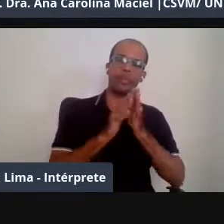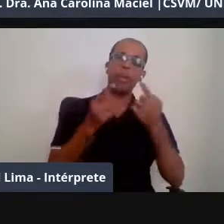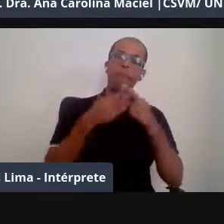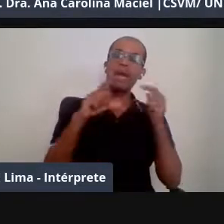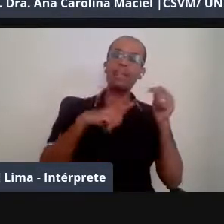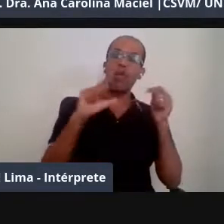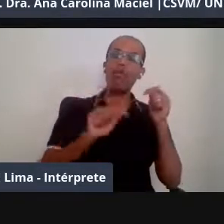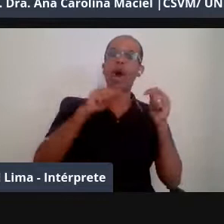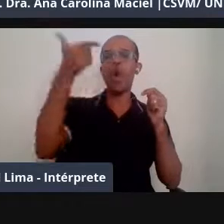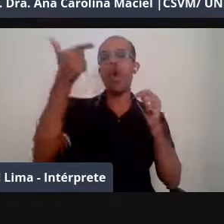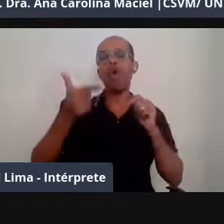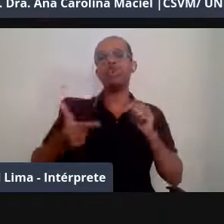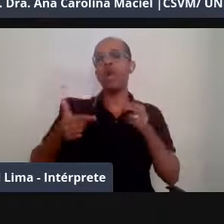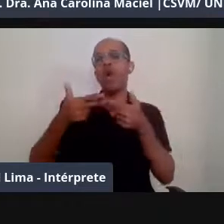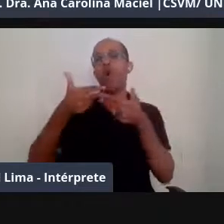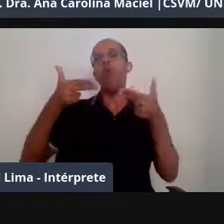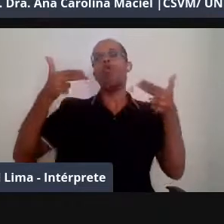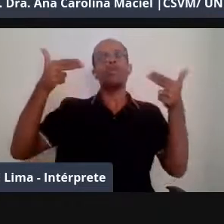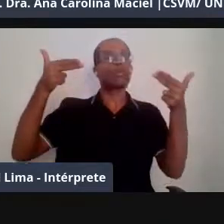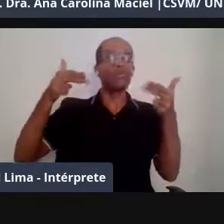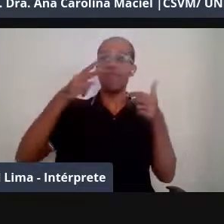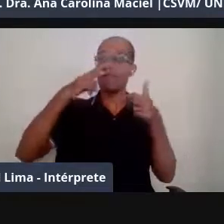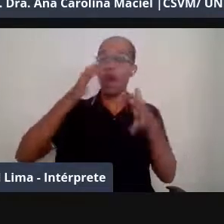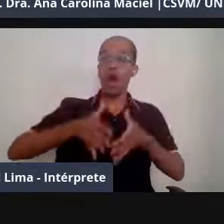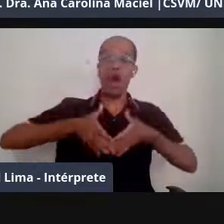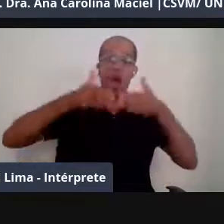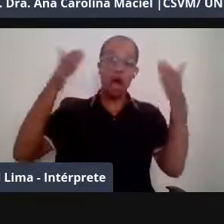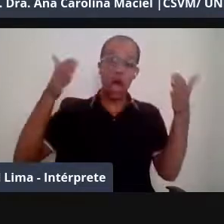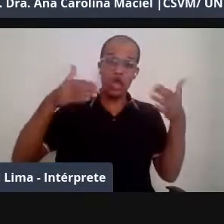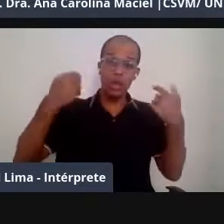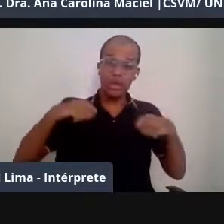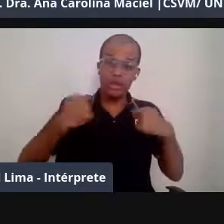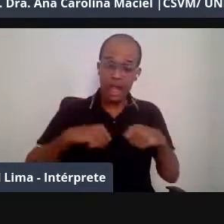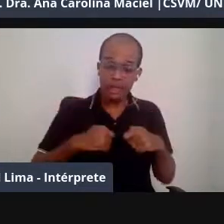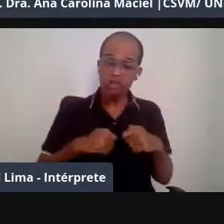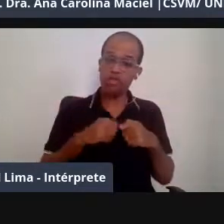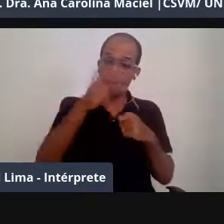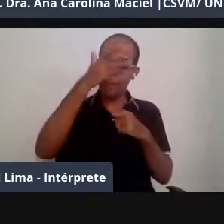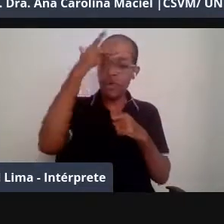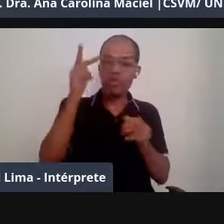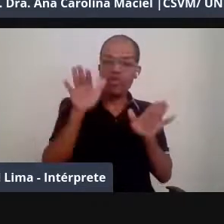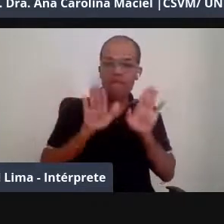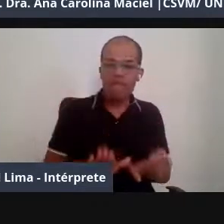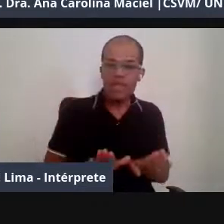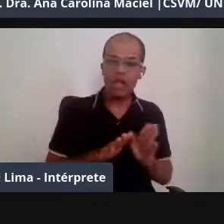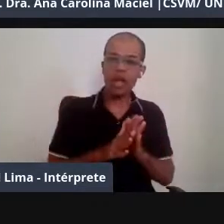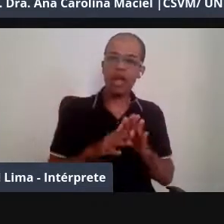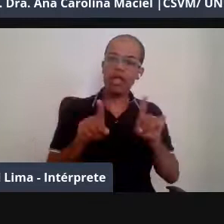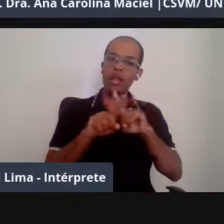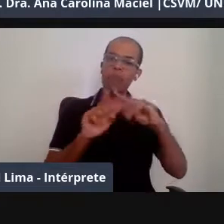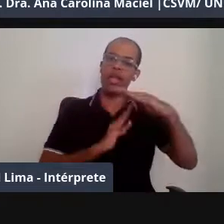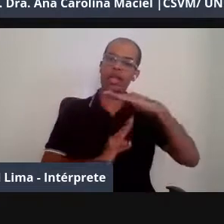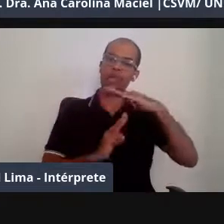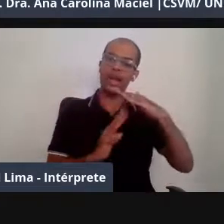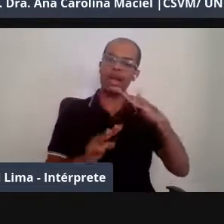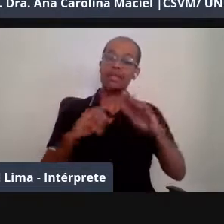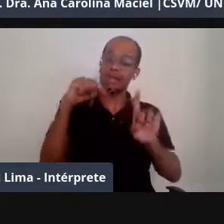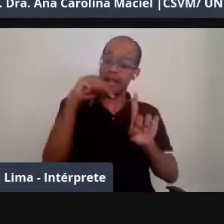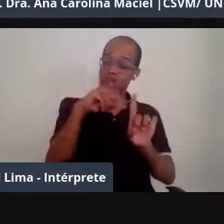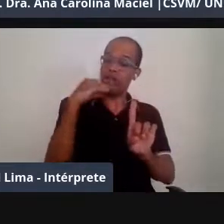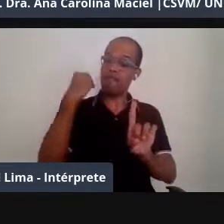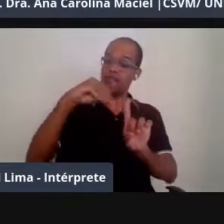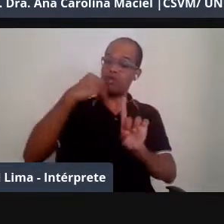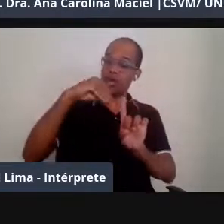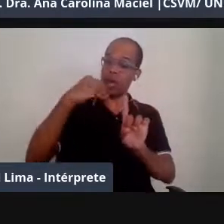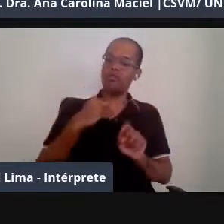outra gama enorme de residentes e de imigrantes em situação de vulnerabilidade que não poderiam